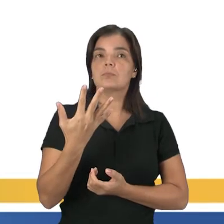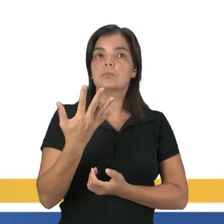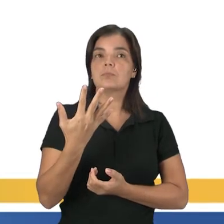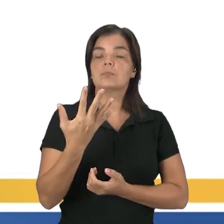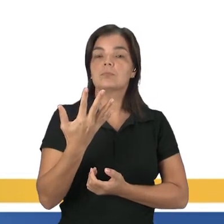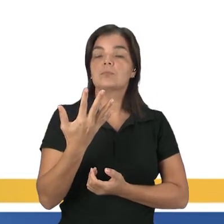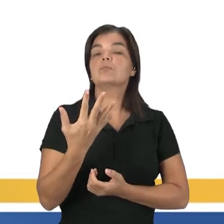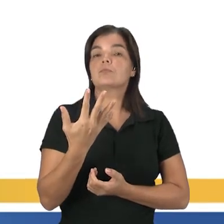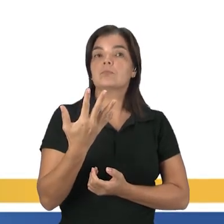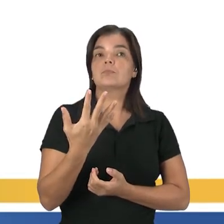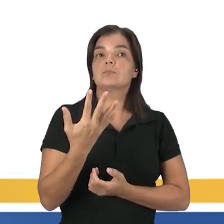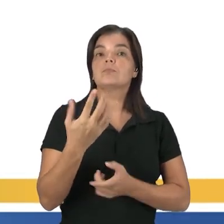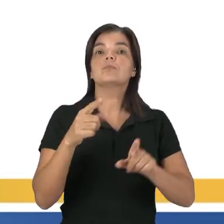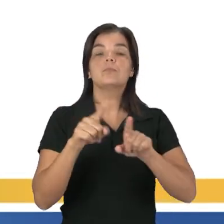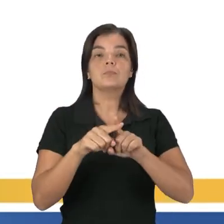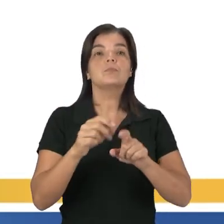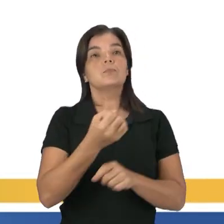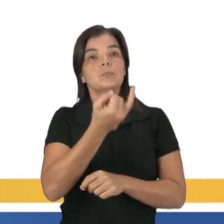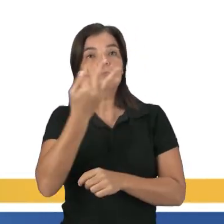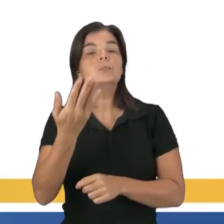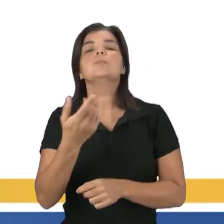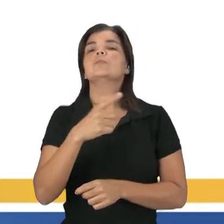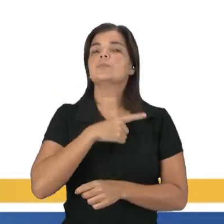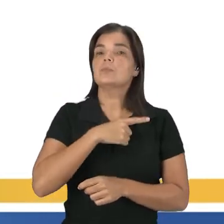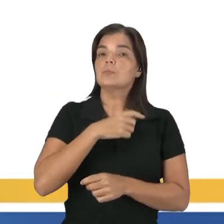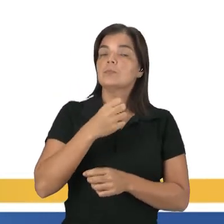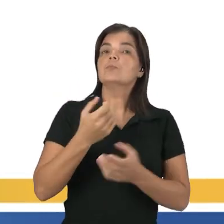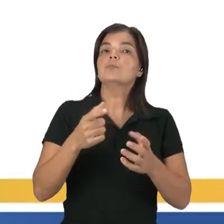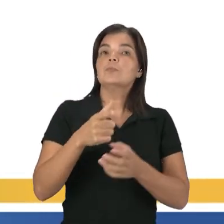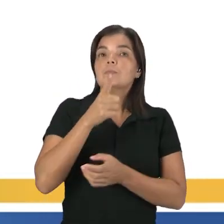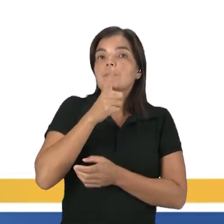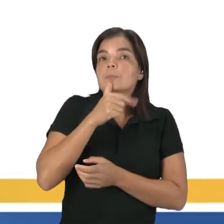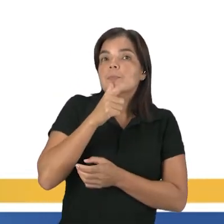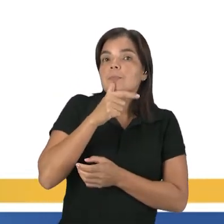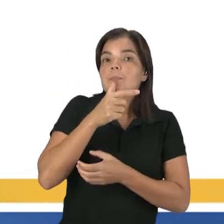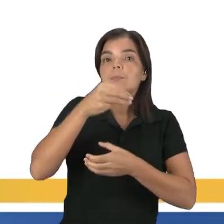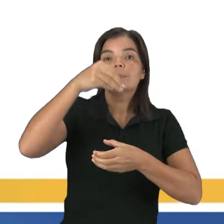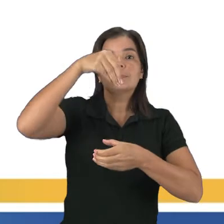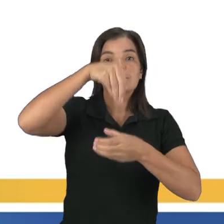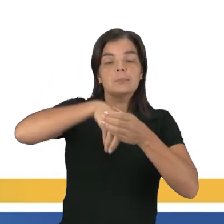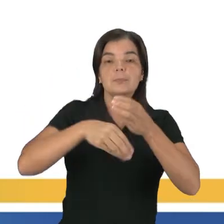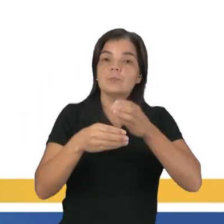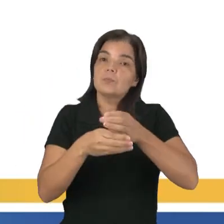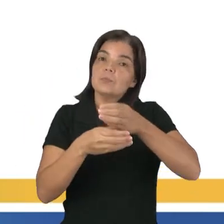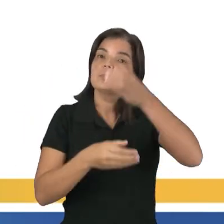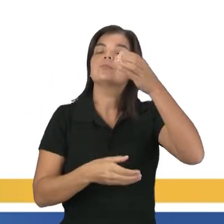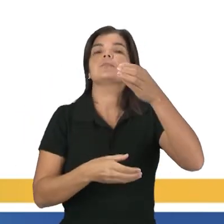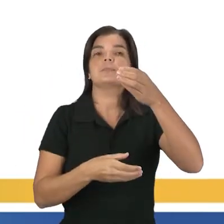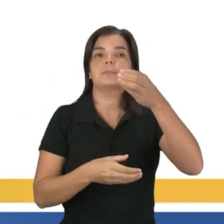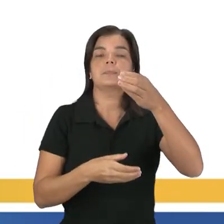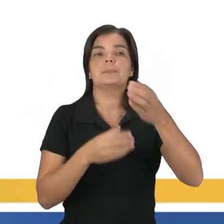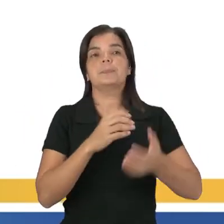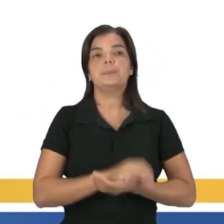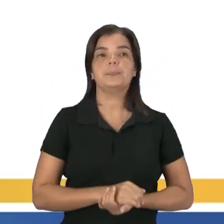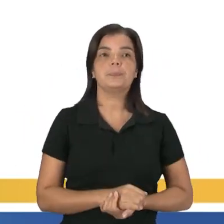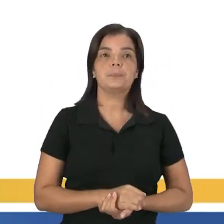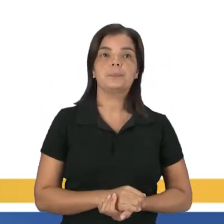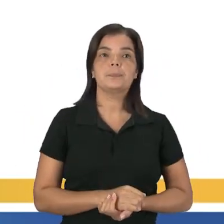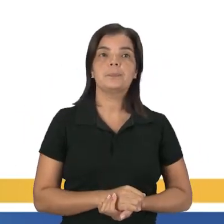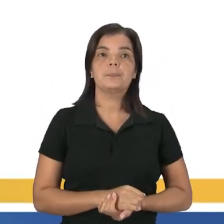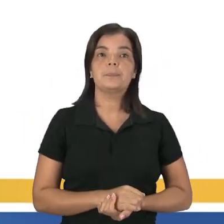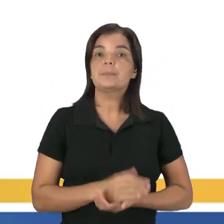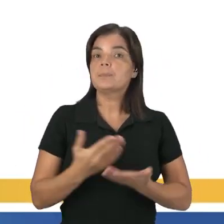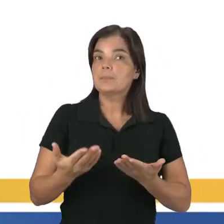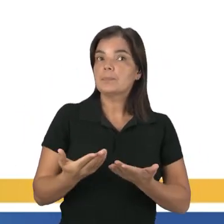definição, né? Sobre capacidades, que são grandezas que estimam a quantidade de líquido em um